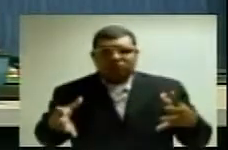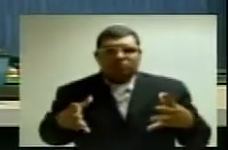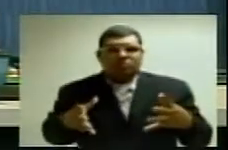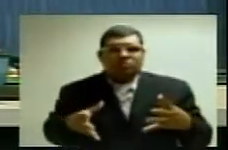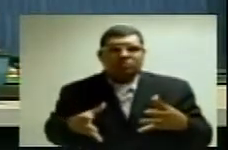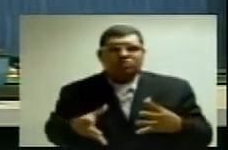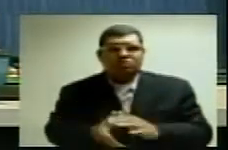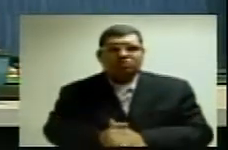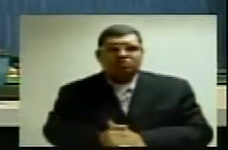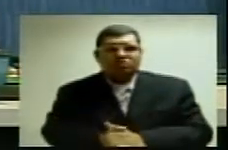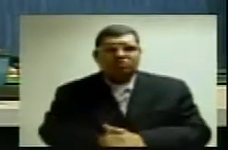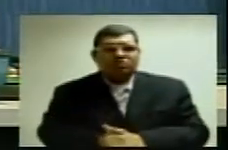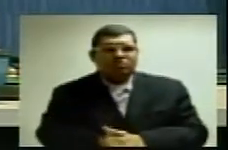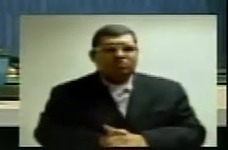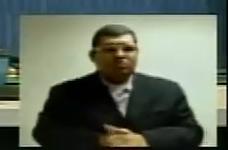criminosa